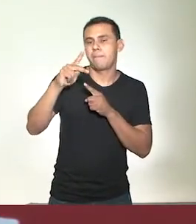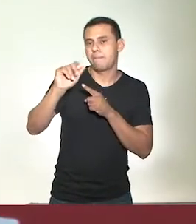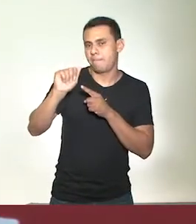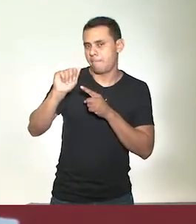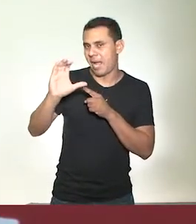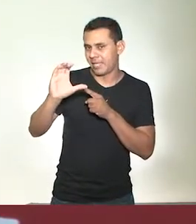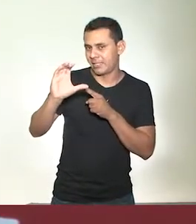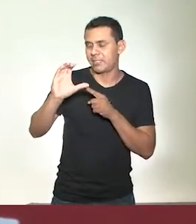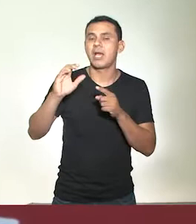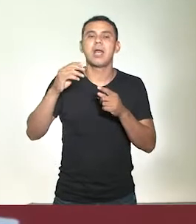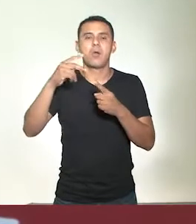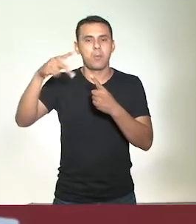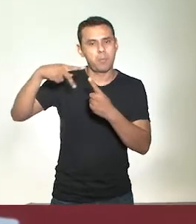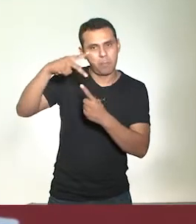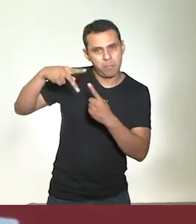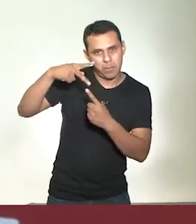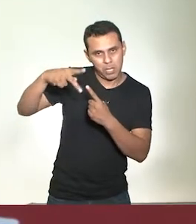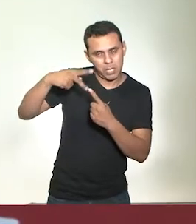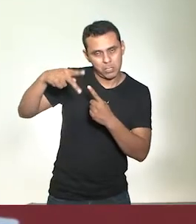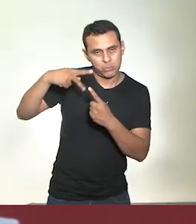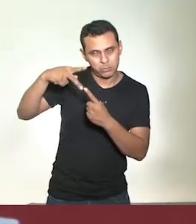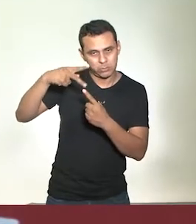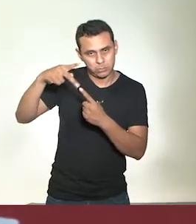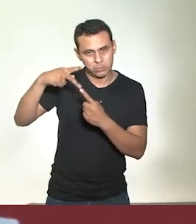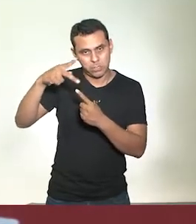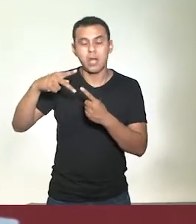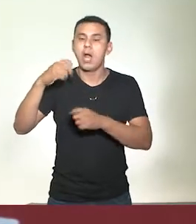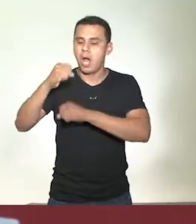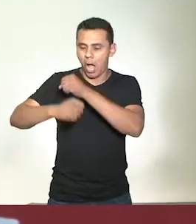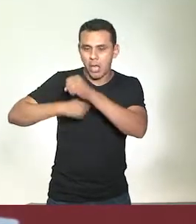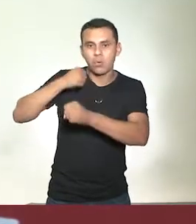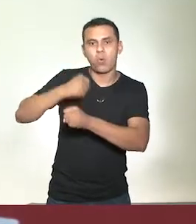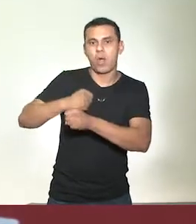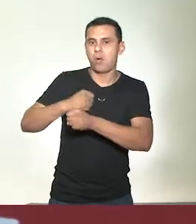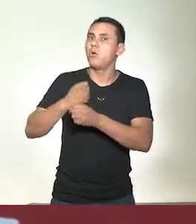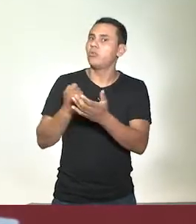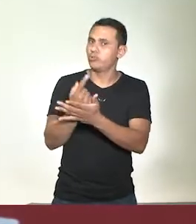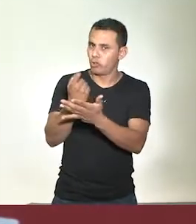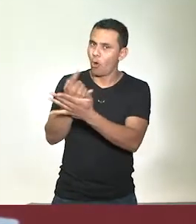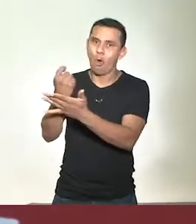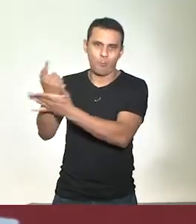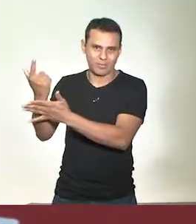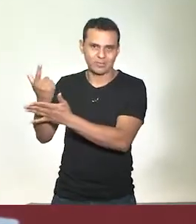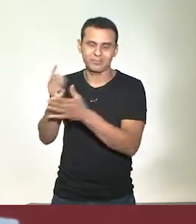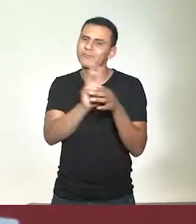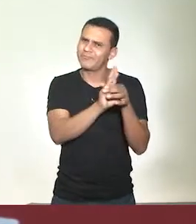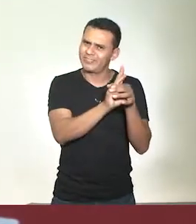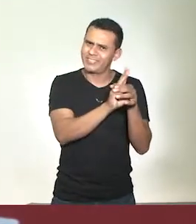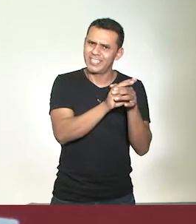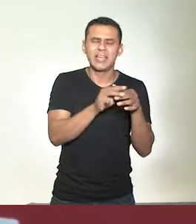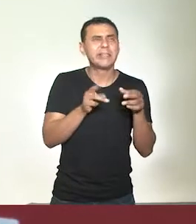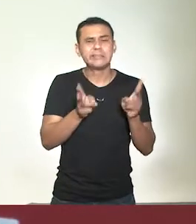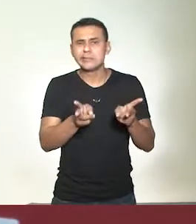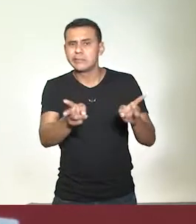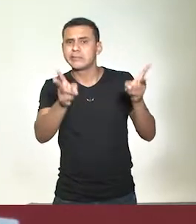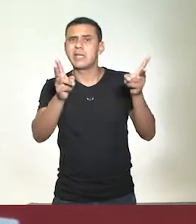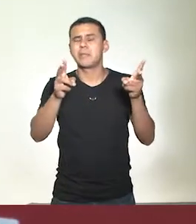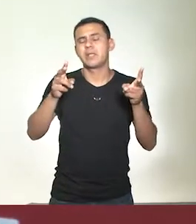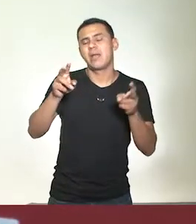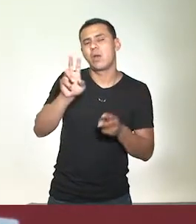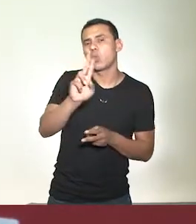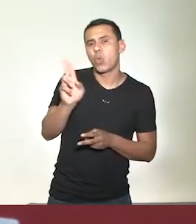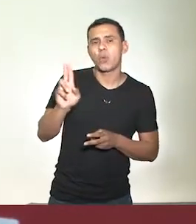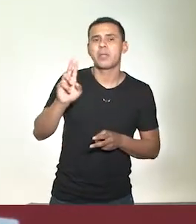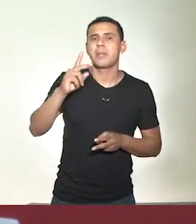parque que é o plano de anual de compras que é o que a universidade sempre chama de